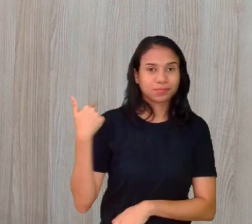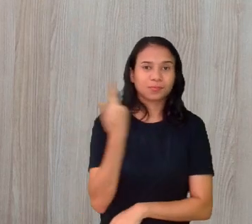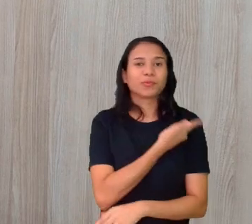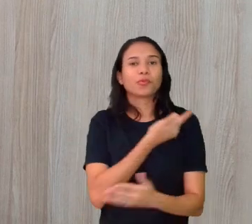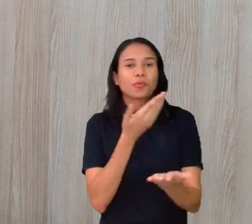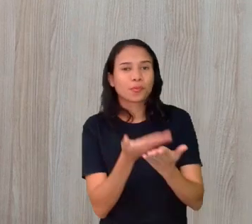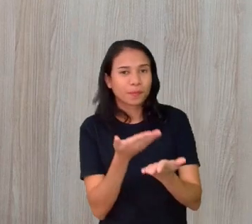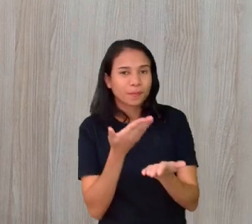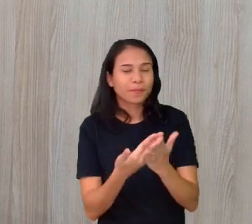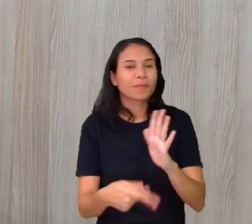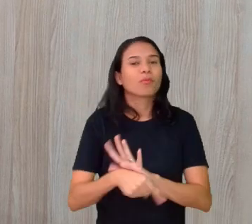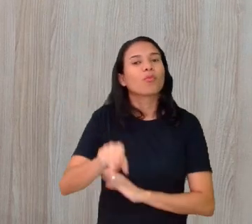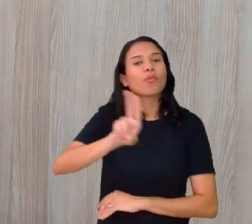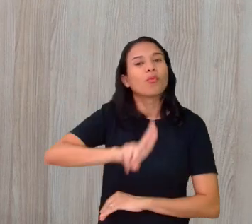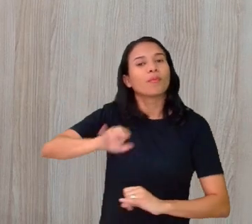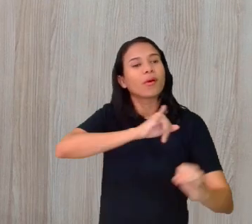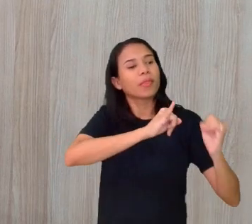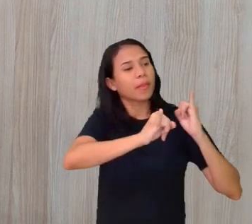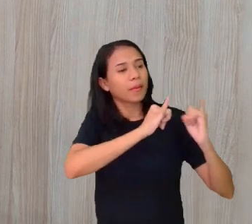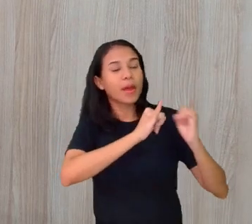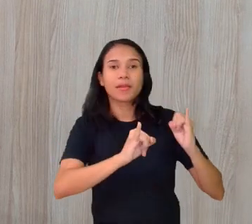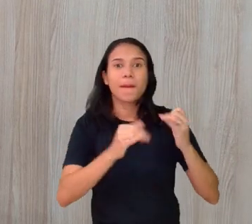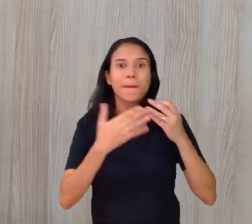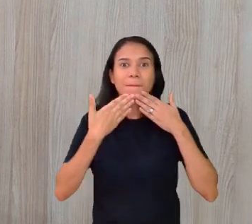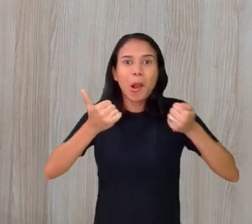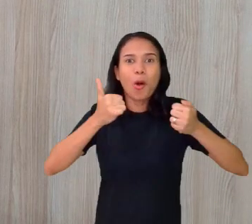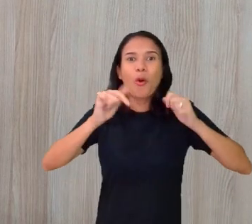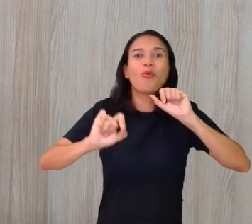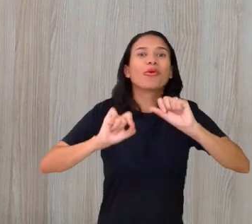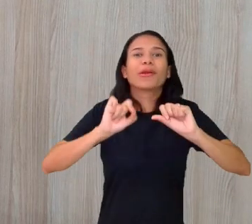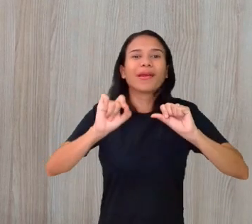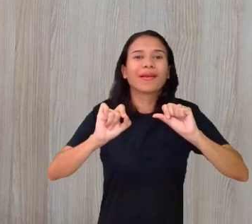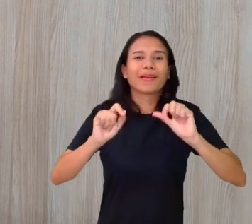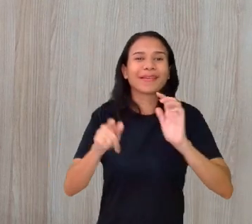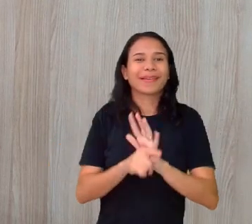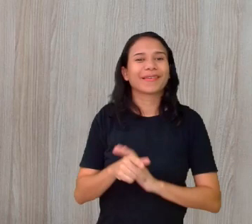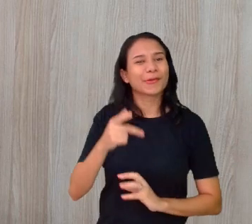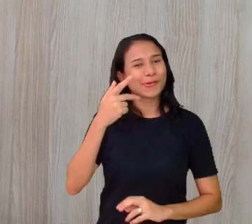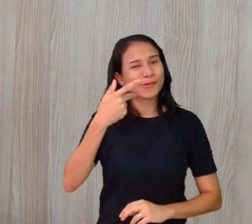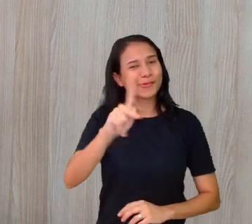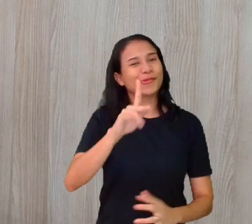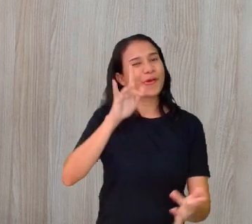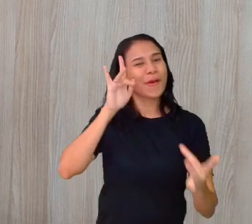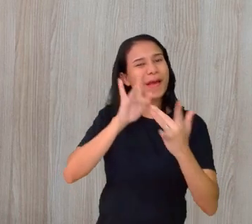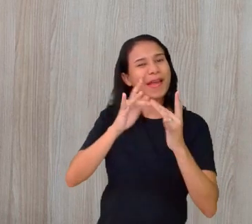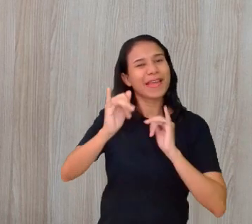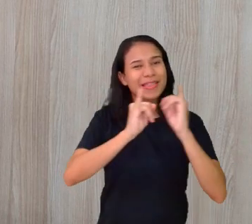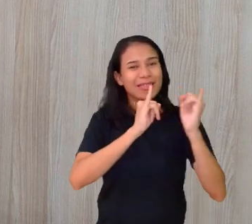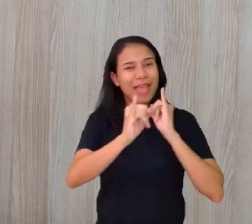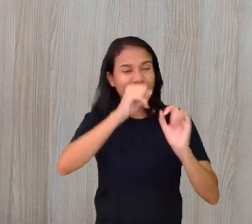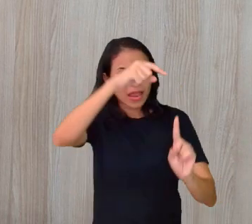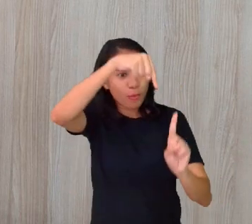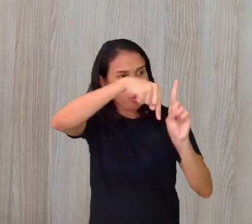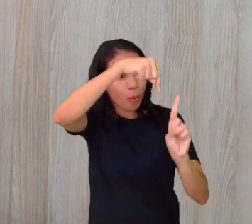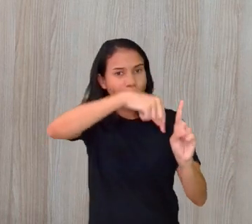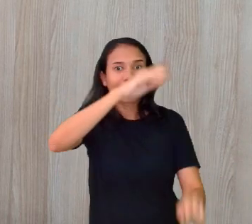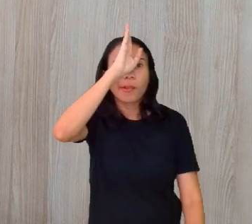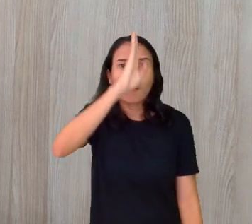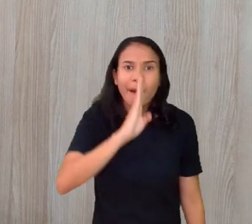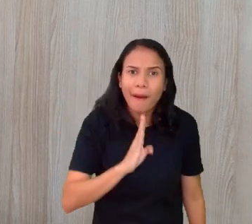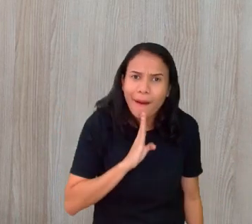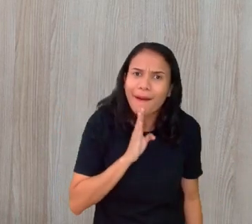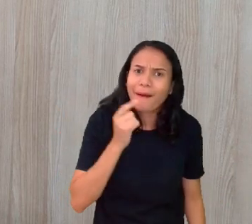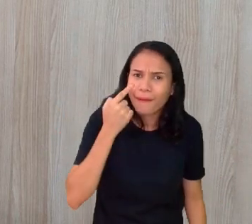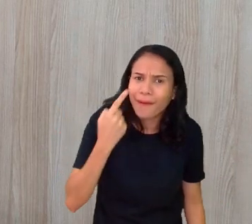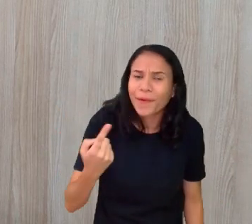aulas pela internet. E o melhor, professora, com a sua internet financiada,